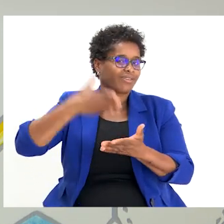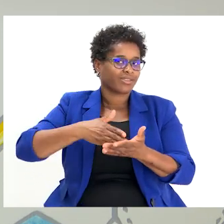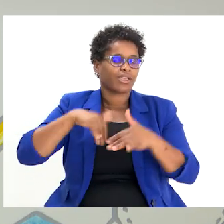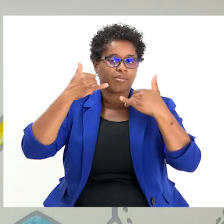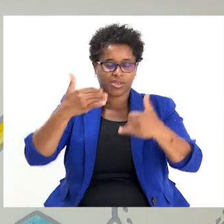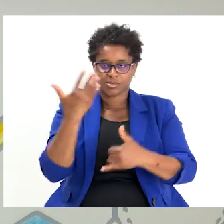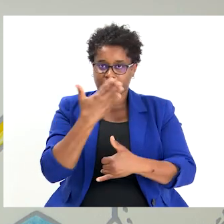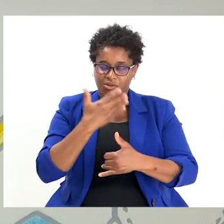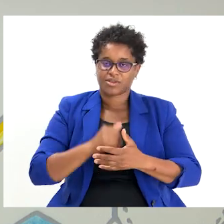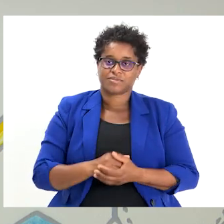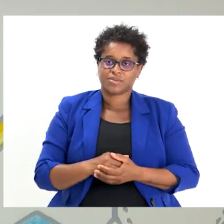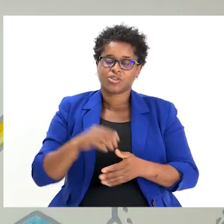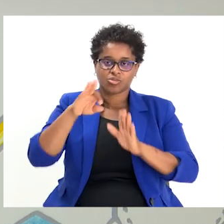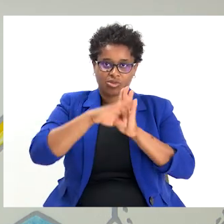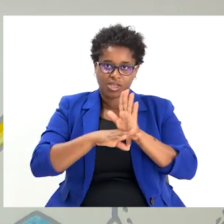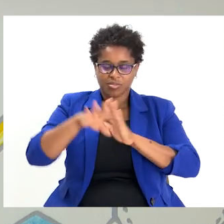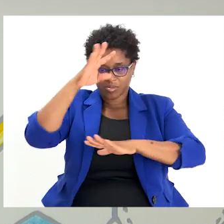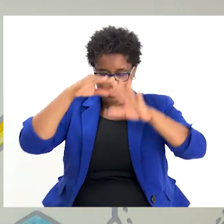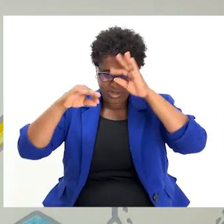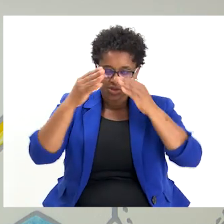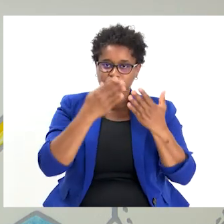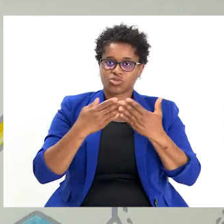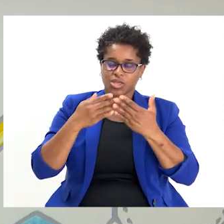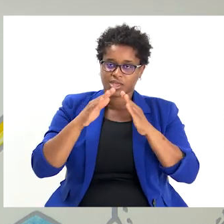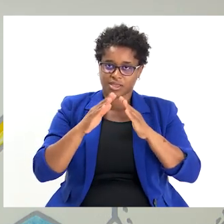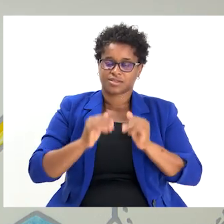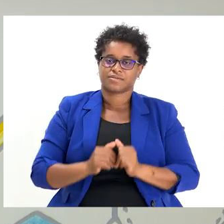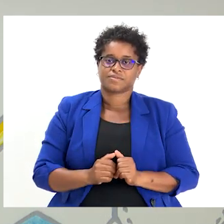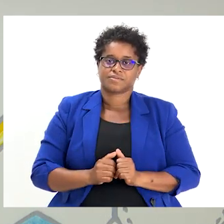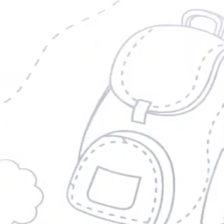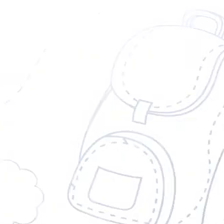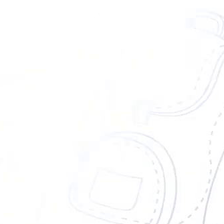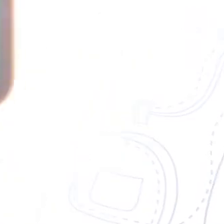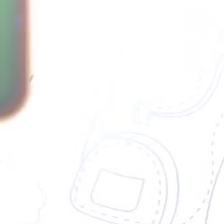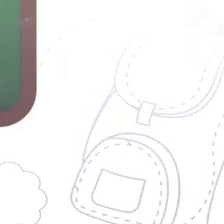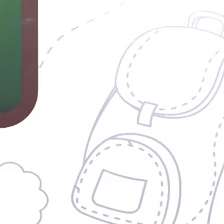a próxima aula no programa Aprender e Estudar em Casa.